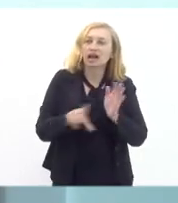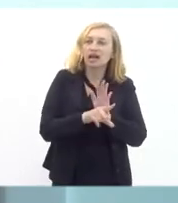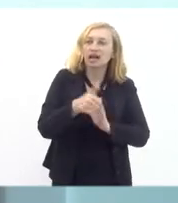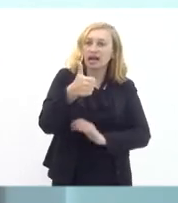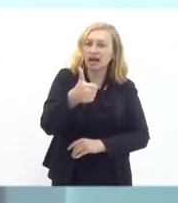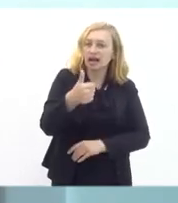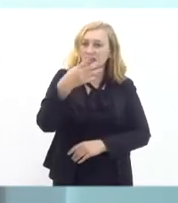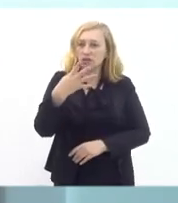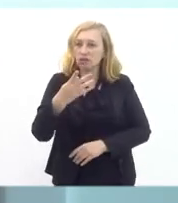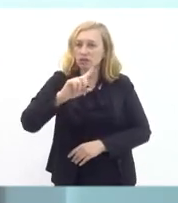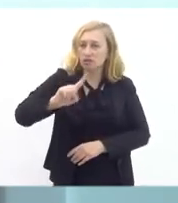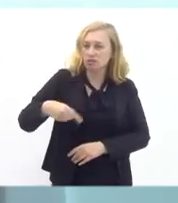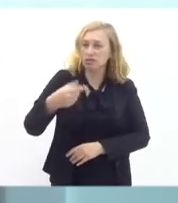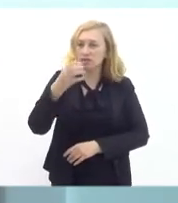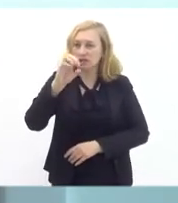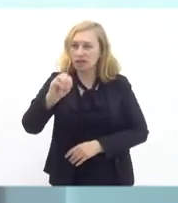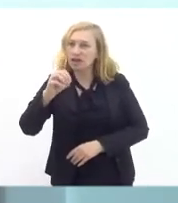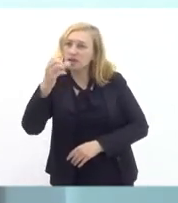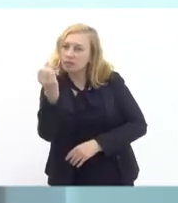onde o animal não pode